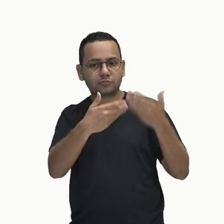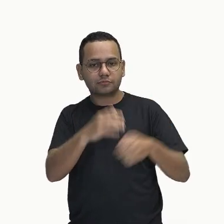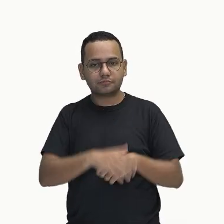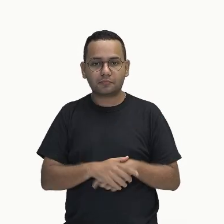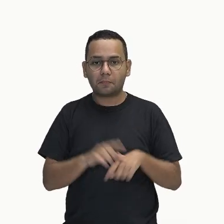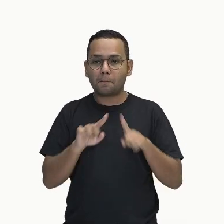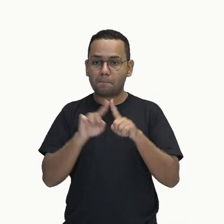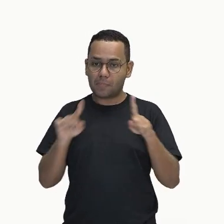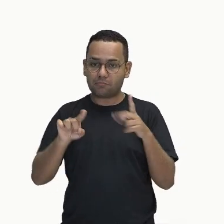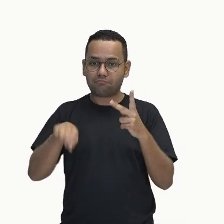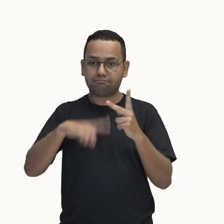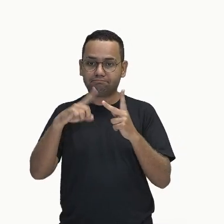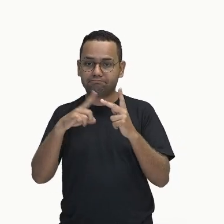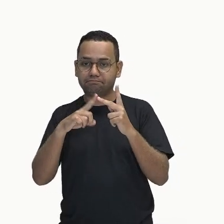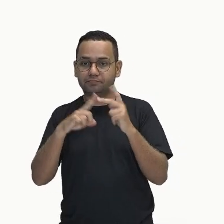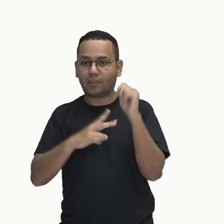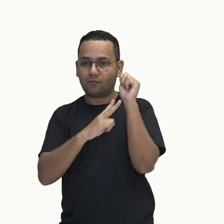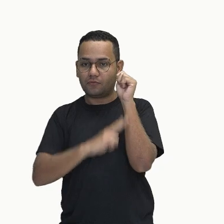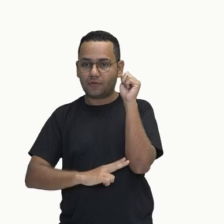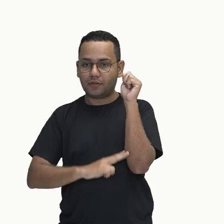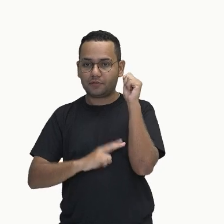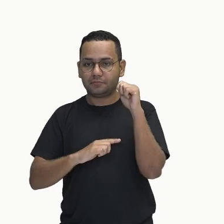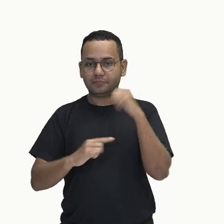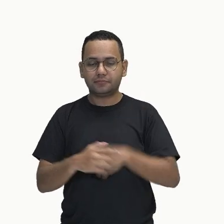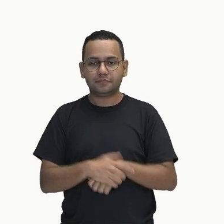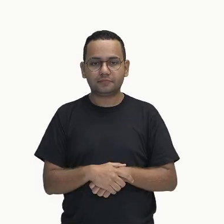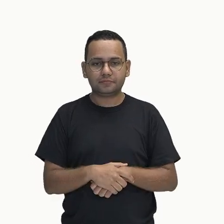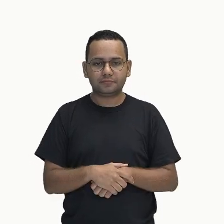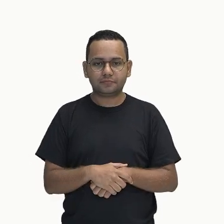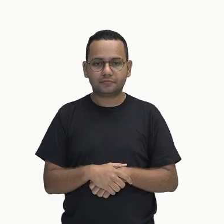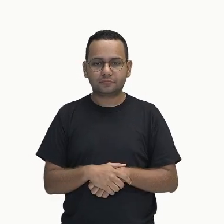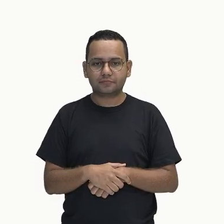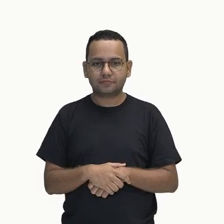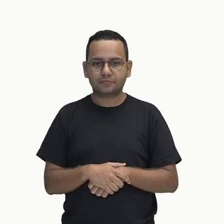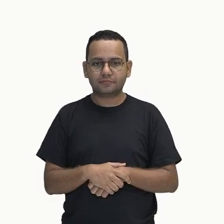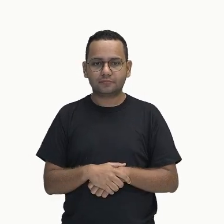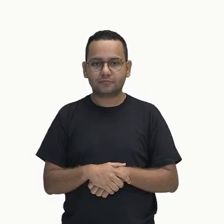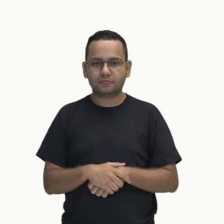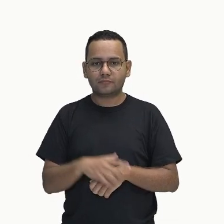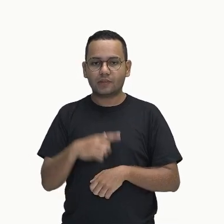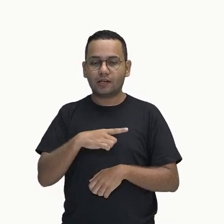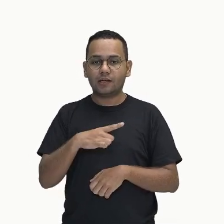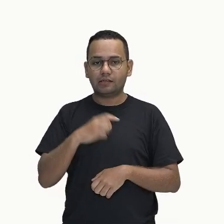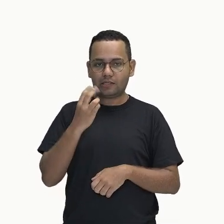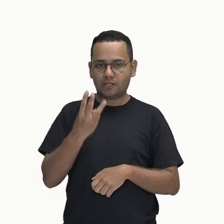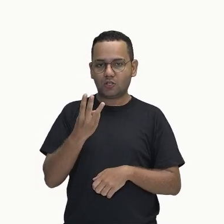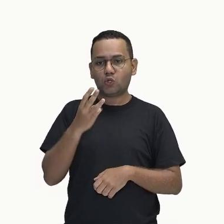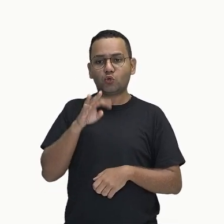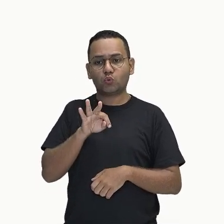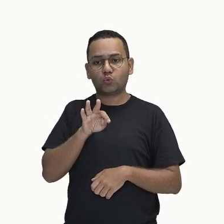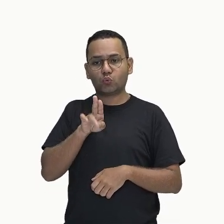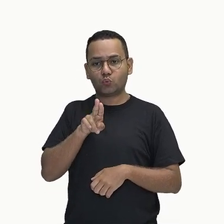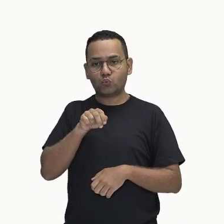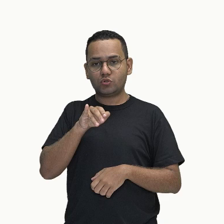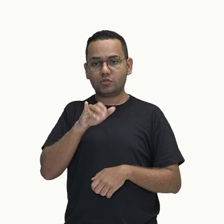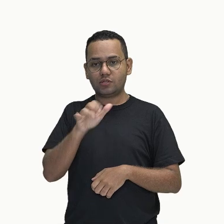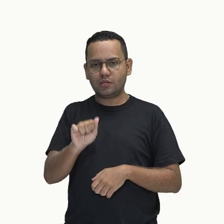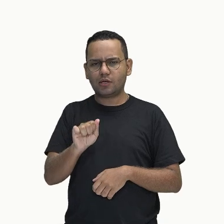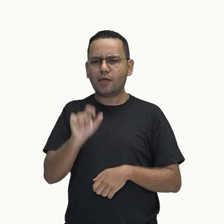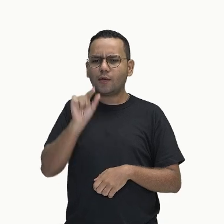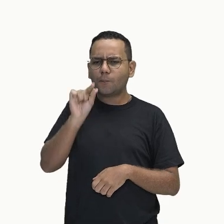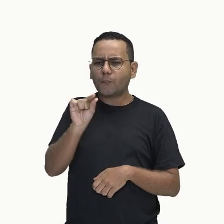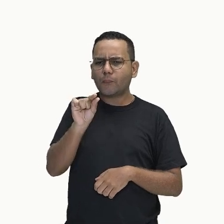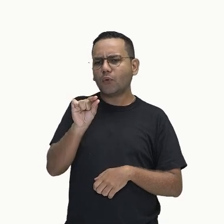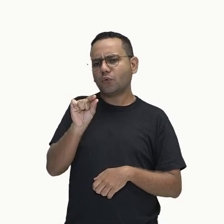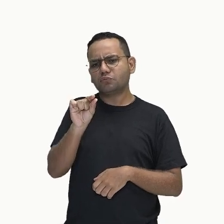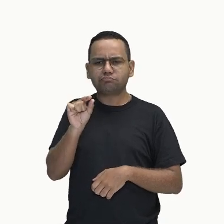veia, ela é um pouco também composta de 3 túnicas, mas um pouco menos calibrosa.